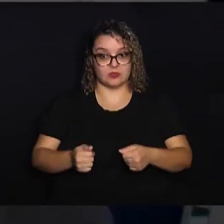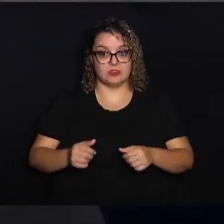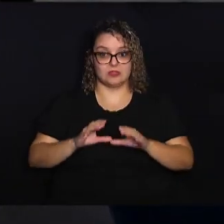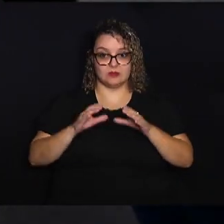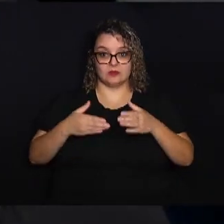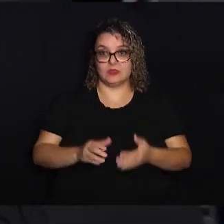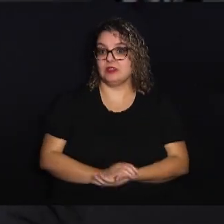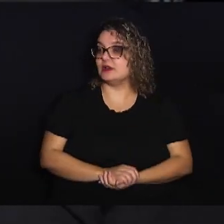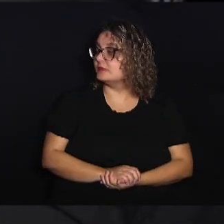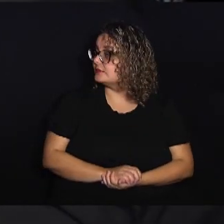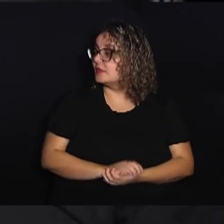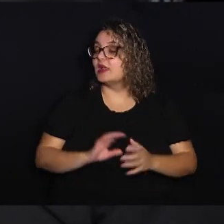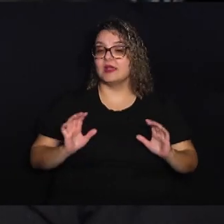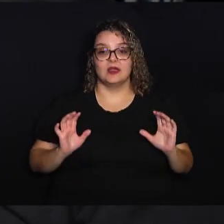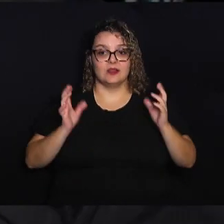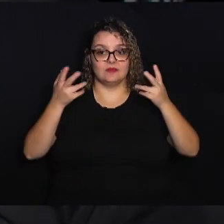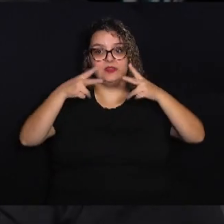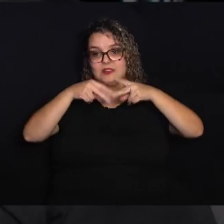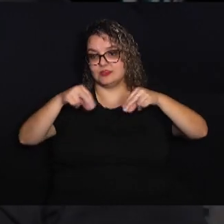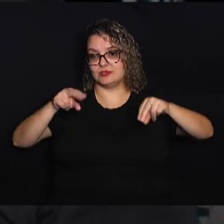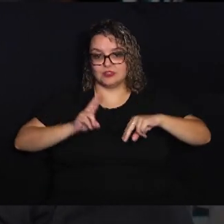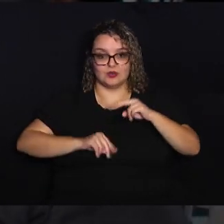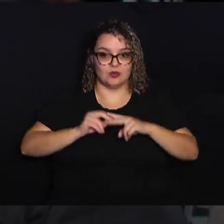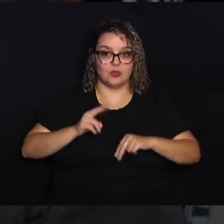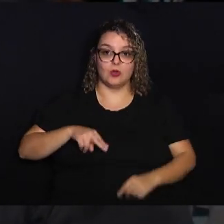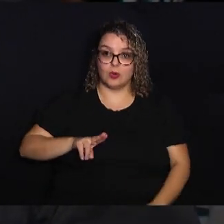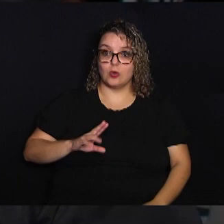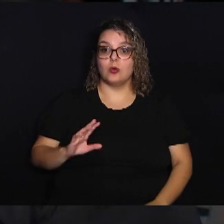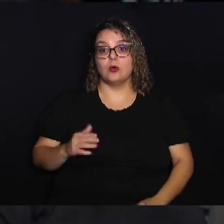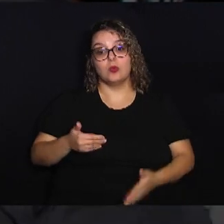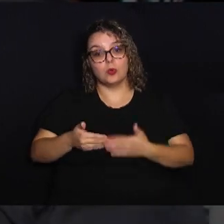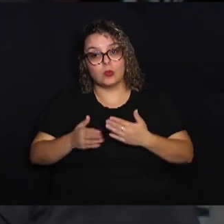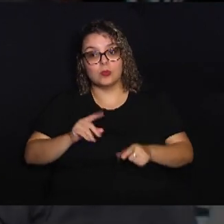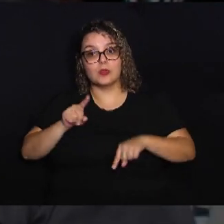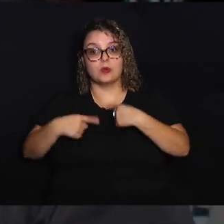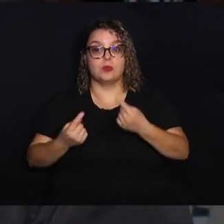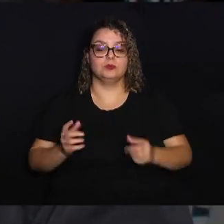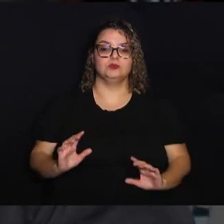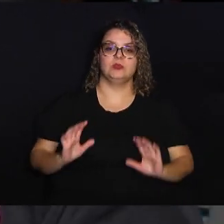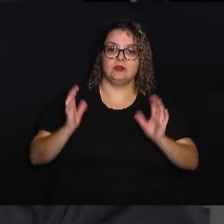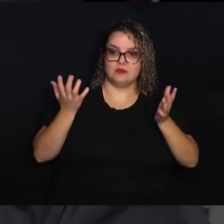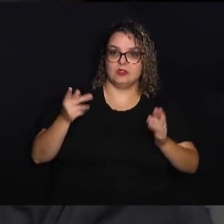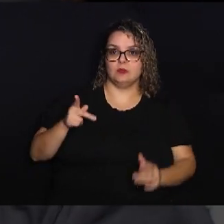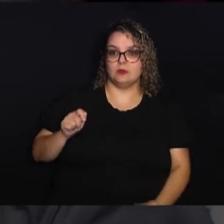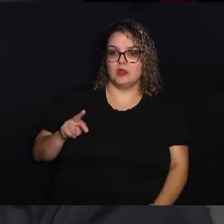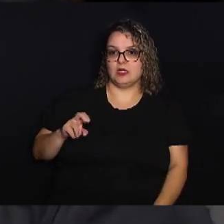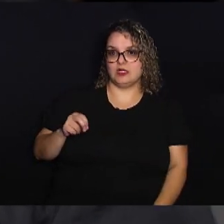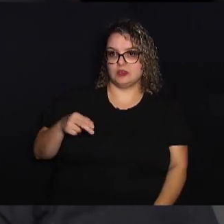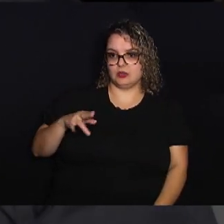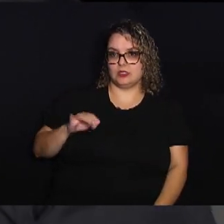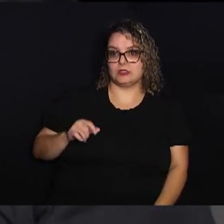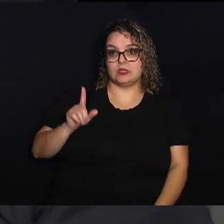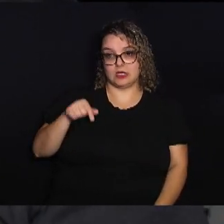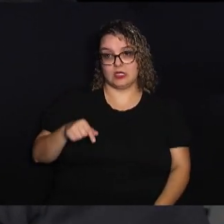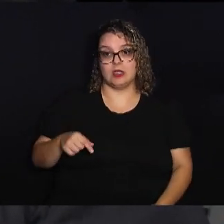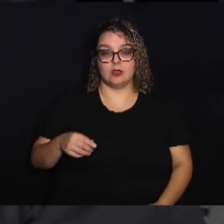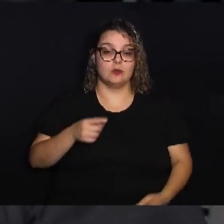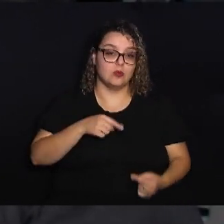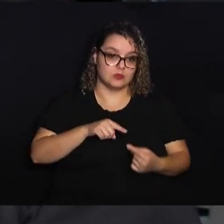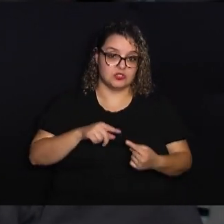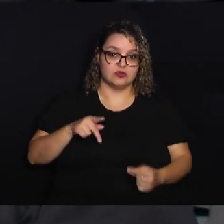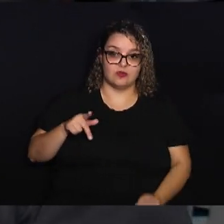carros. Carlinhos Camelô afirma ainda que esta é uma tendência, já que várias construções na cidade já prevêem o